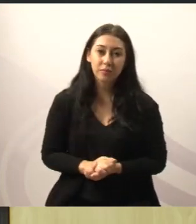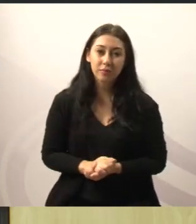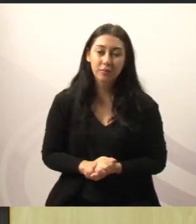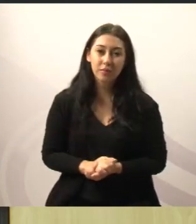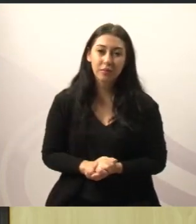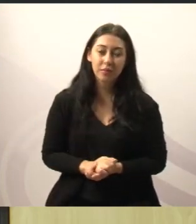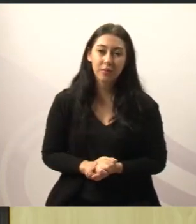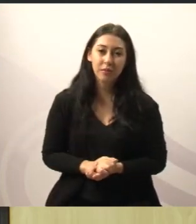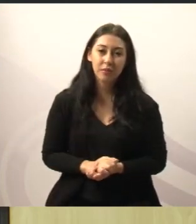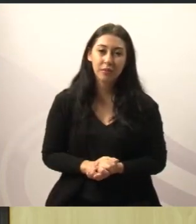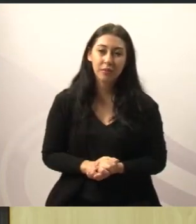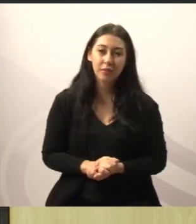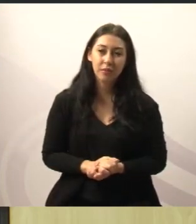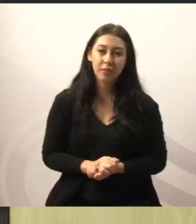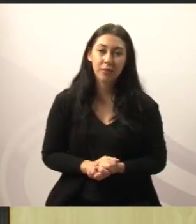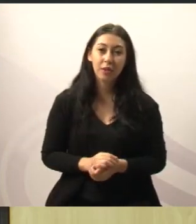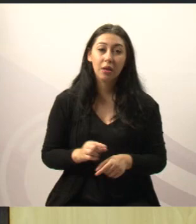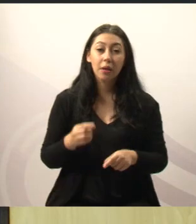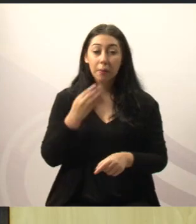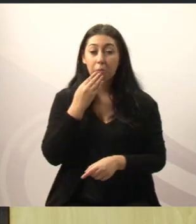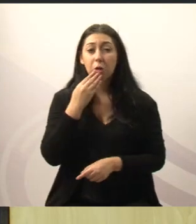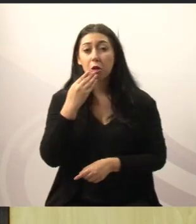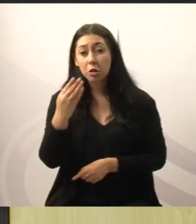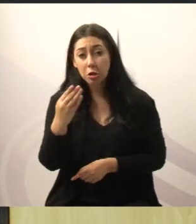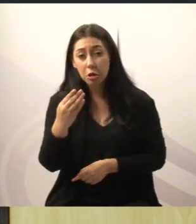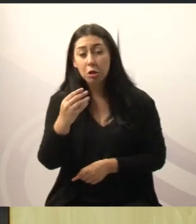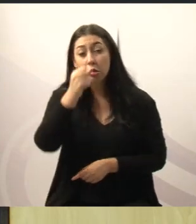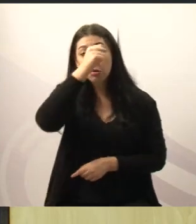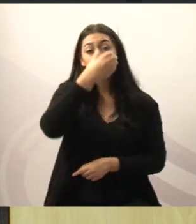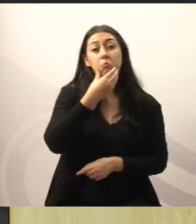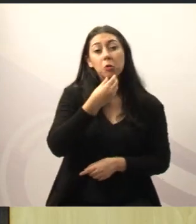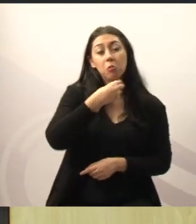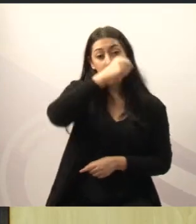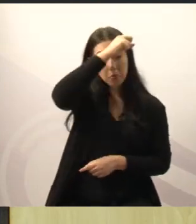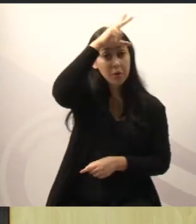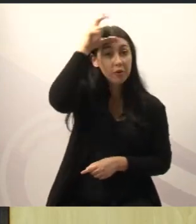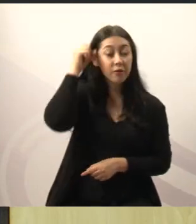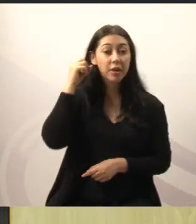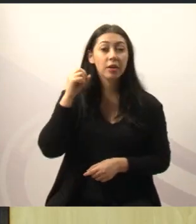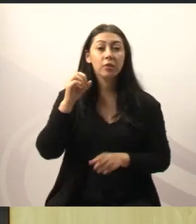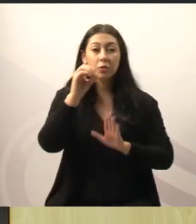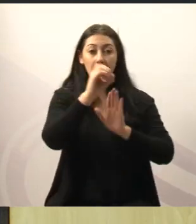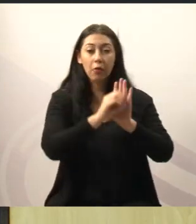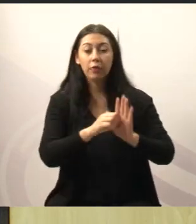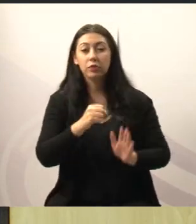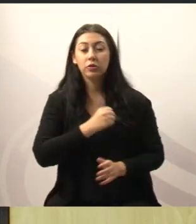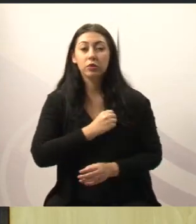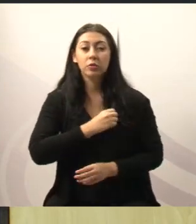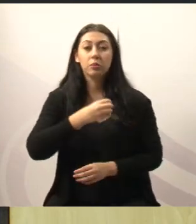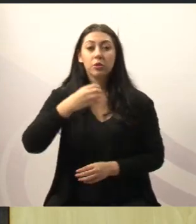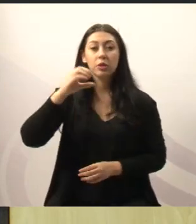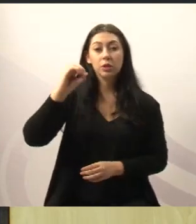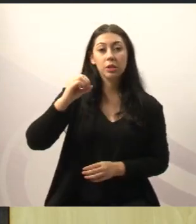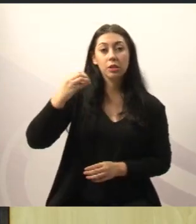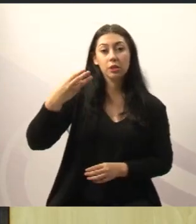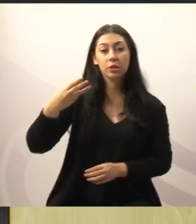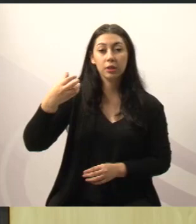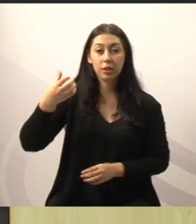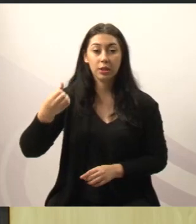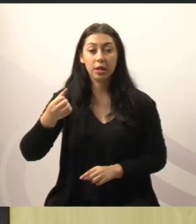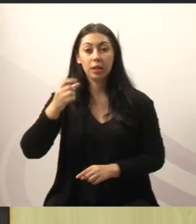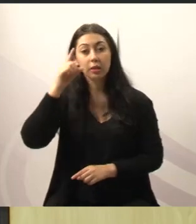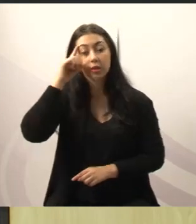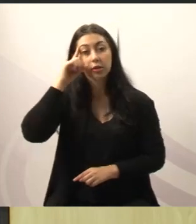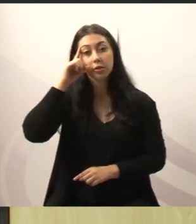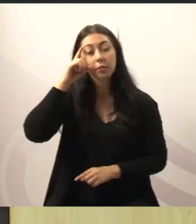Considerando a expedição ao prefeito Dr. Isaías Santana do ofício número 036, de 27 de março de 2020,